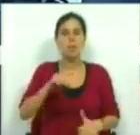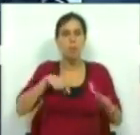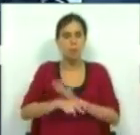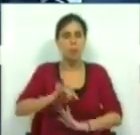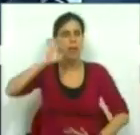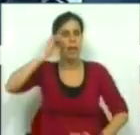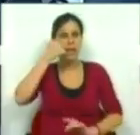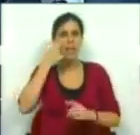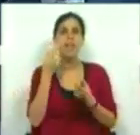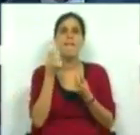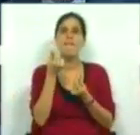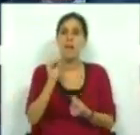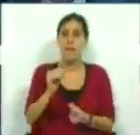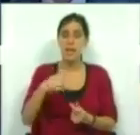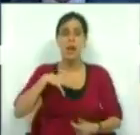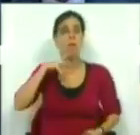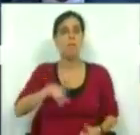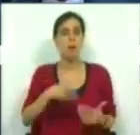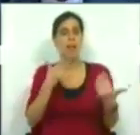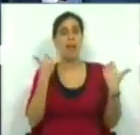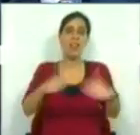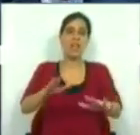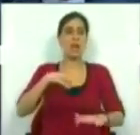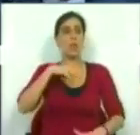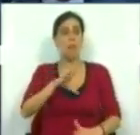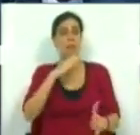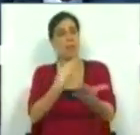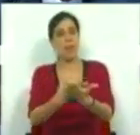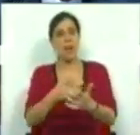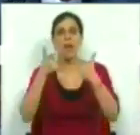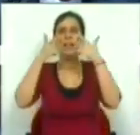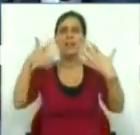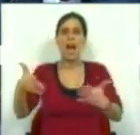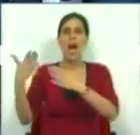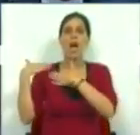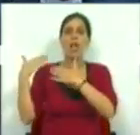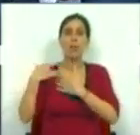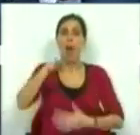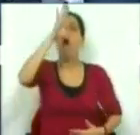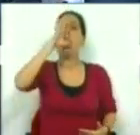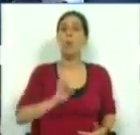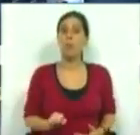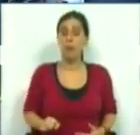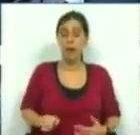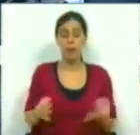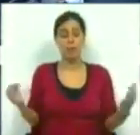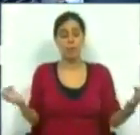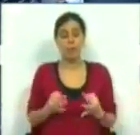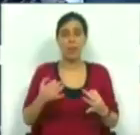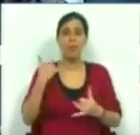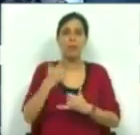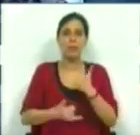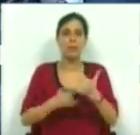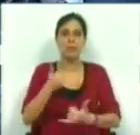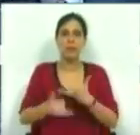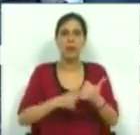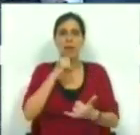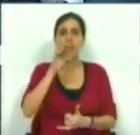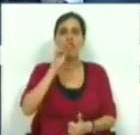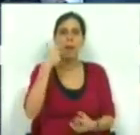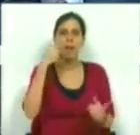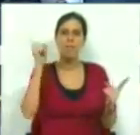profunda crise financeira em que o nosso país foi deixado, e foi deixado por irresponsabilidade de anteriores governos, apesar de terem sido